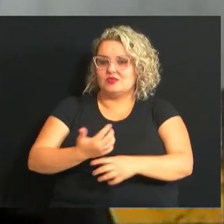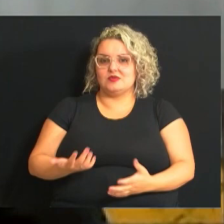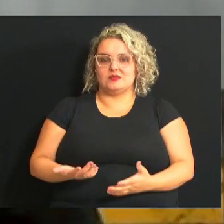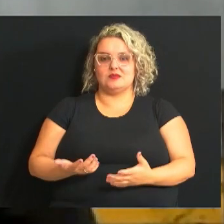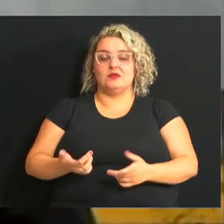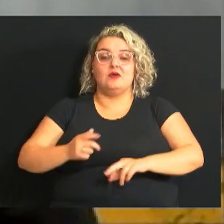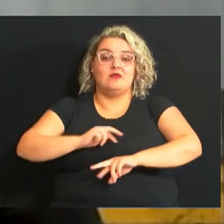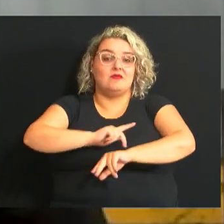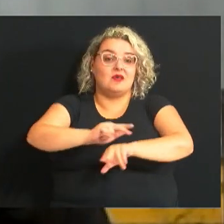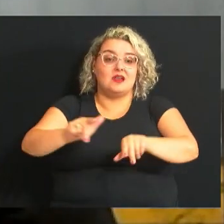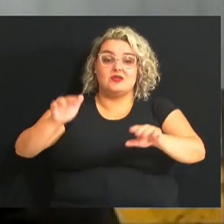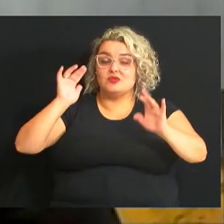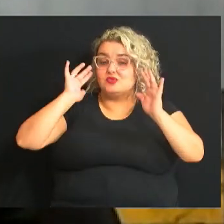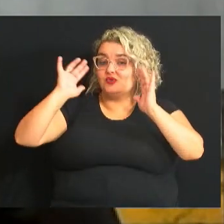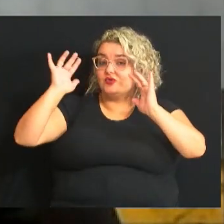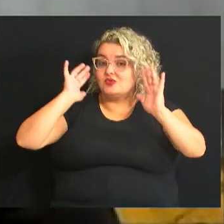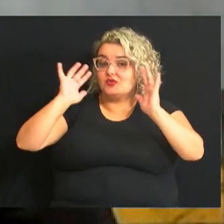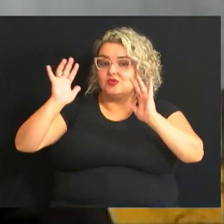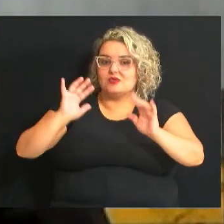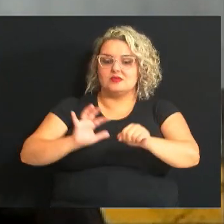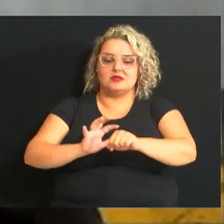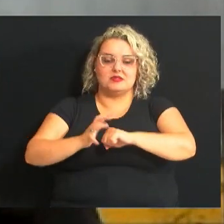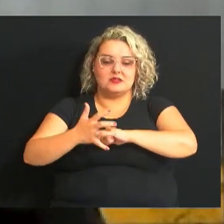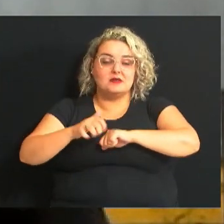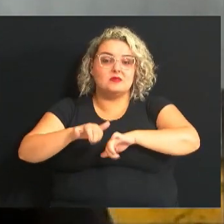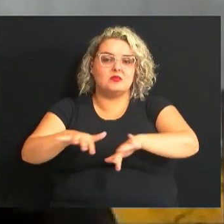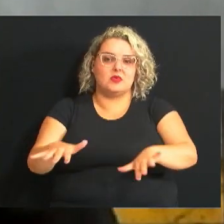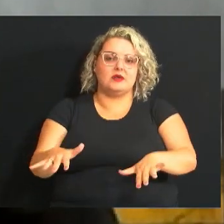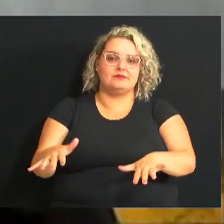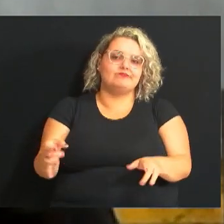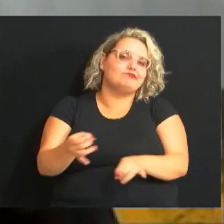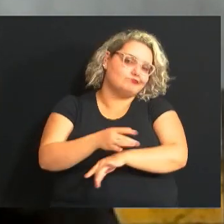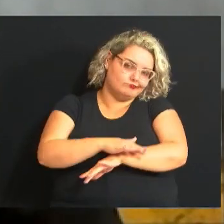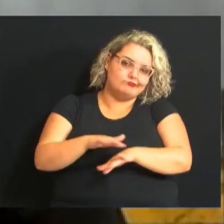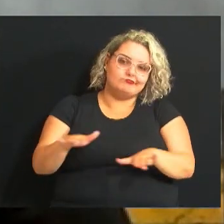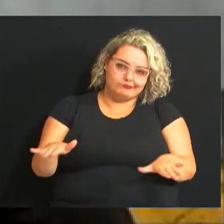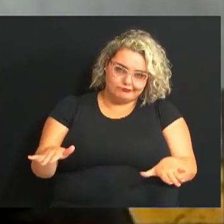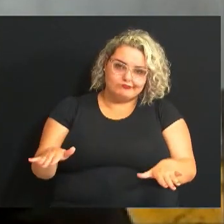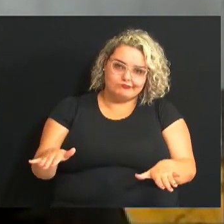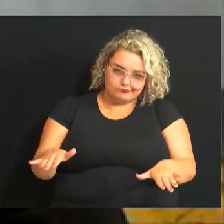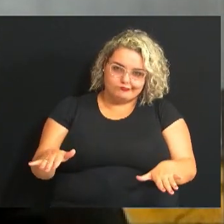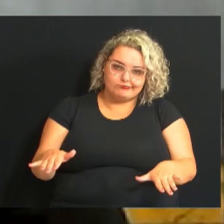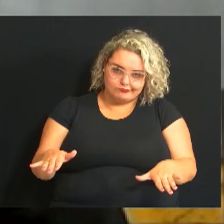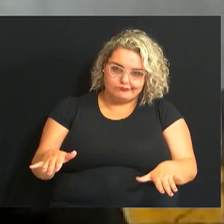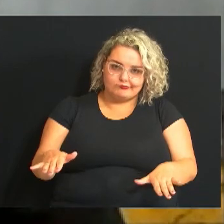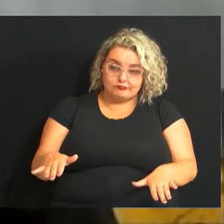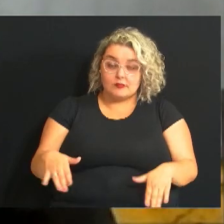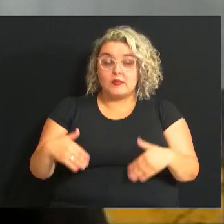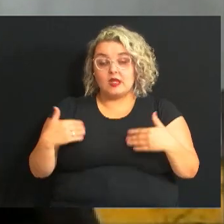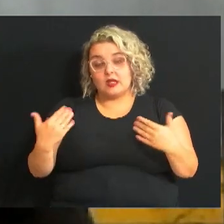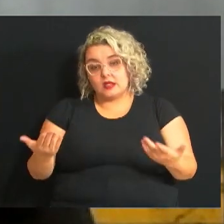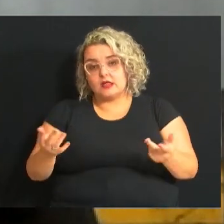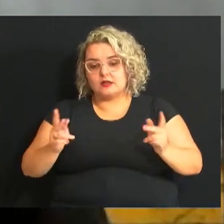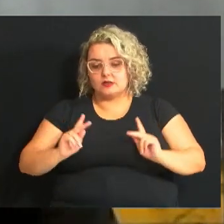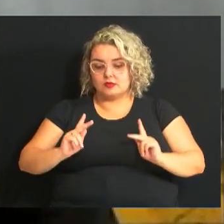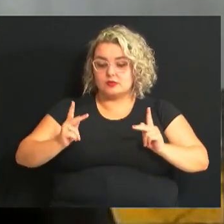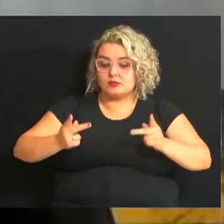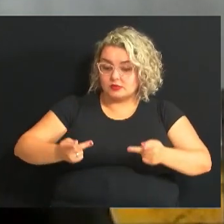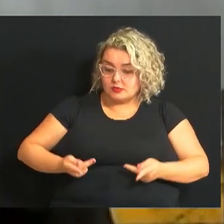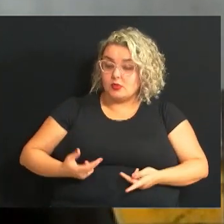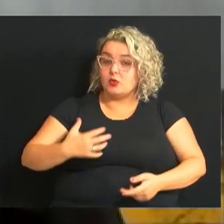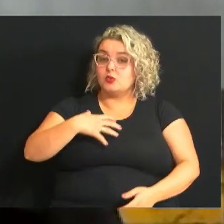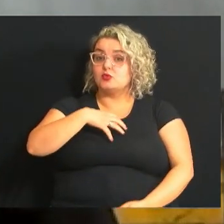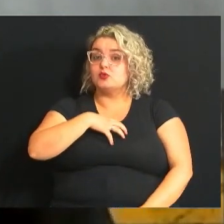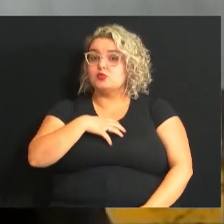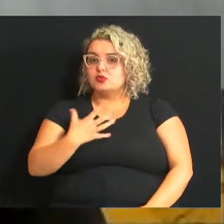né, durante a pandemia, eles morreram, né? E aí o ser humano, a maneira que ele vai